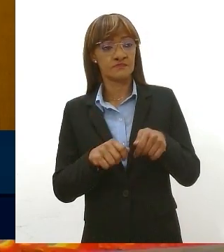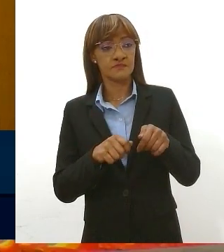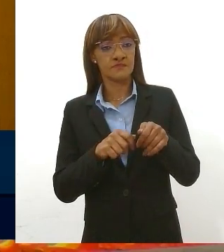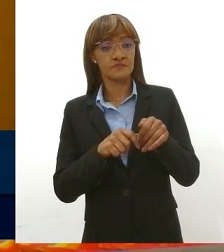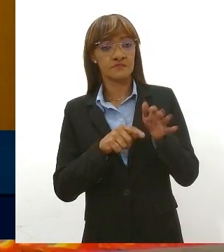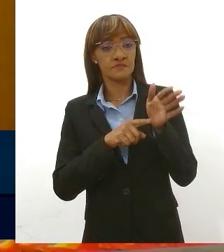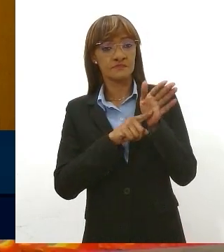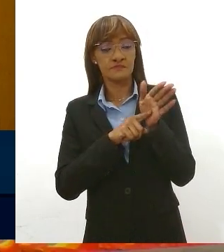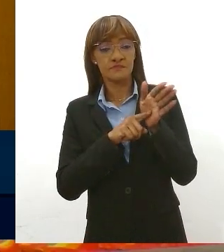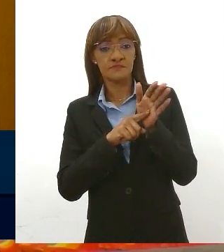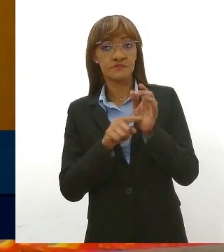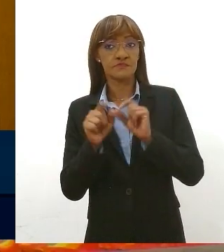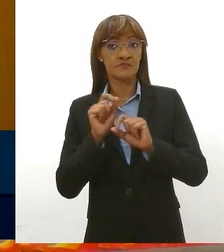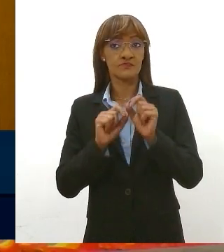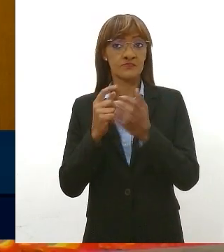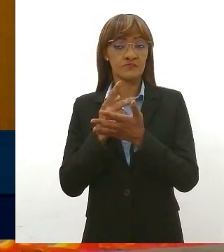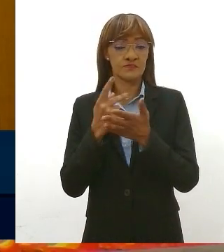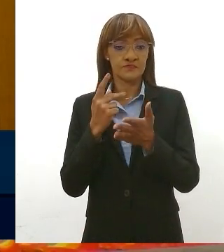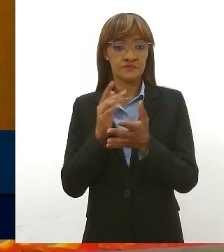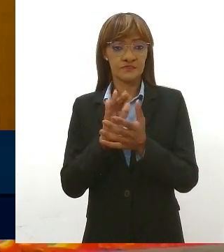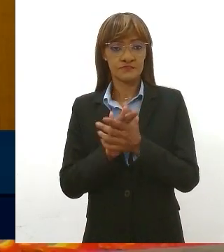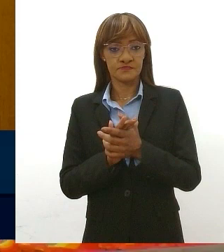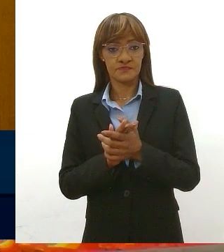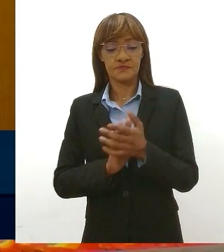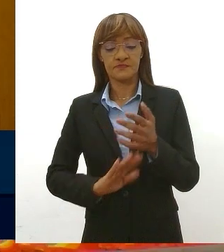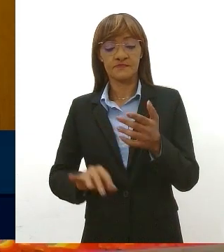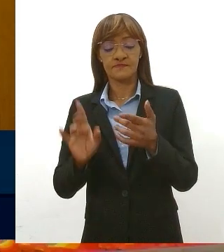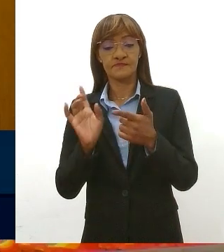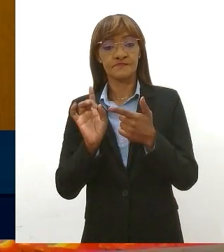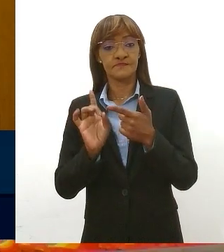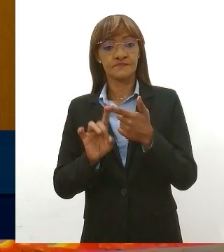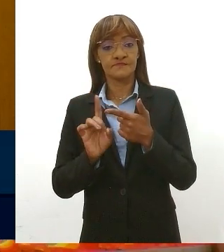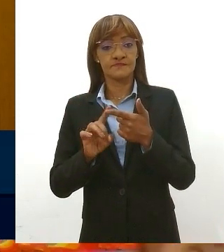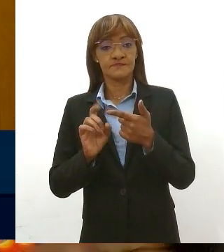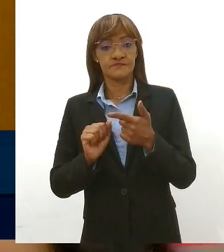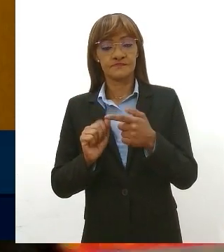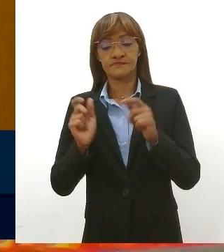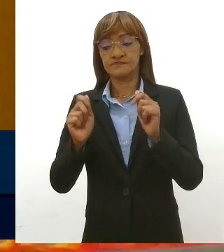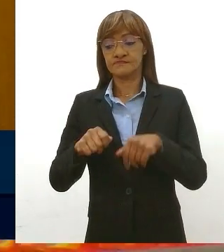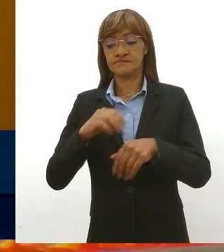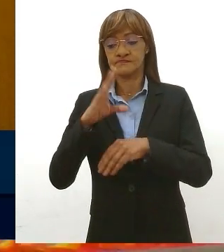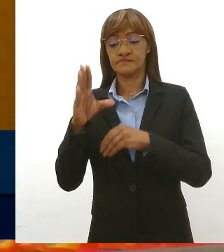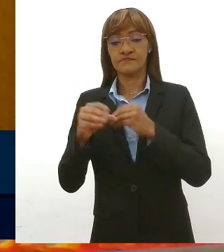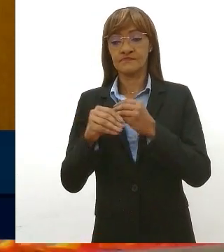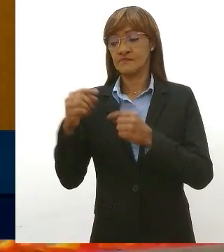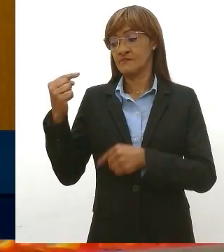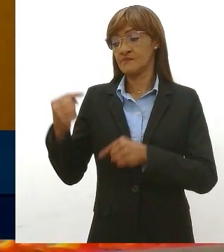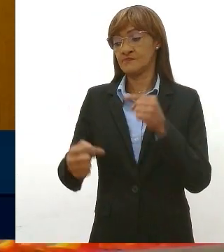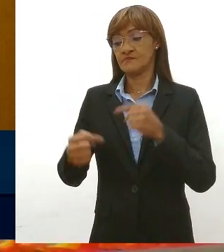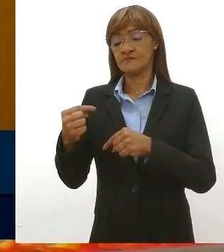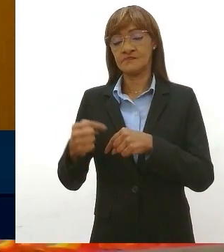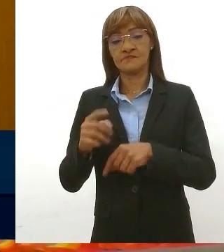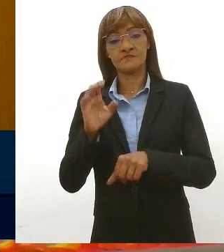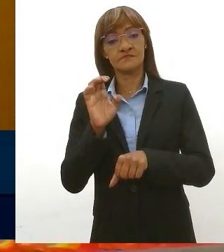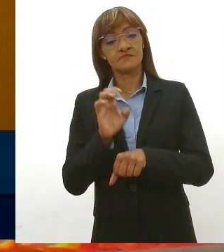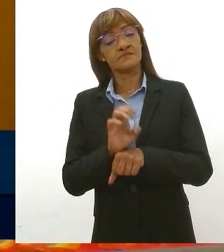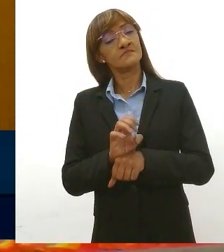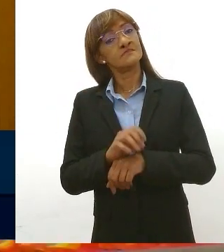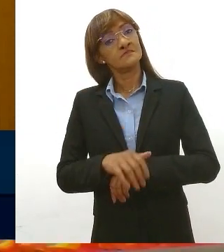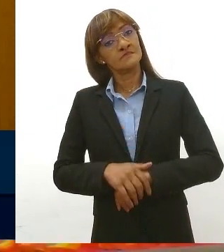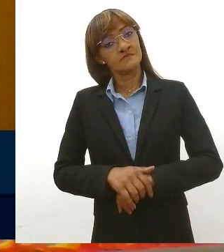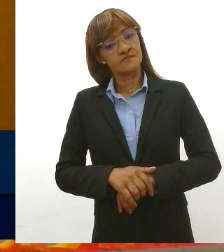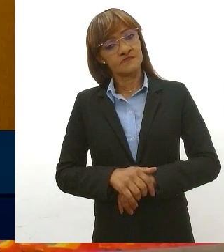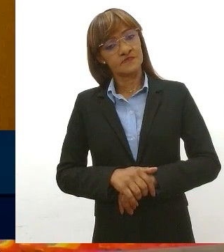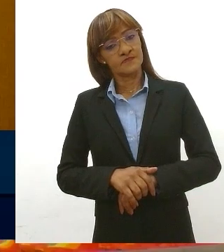foi a implementação de uma política de Estado para fomentar a inserção,